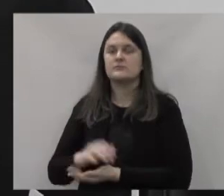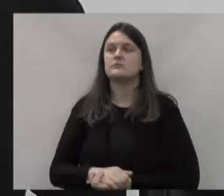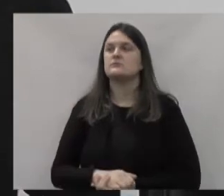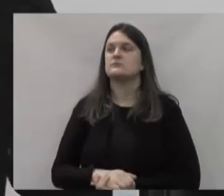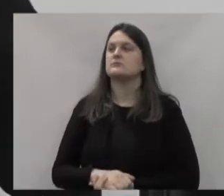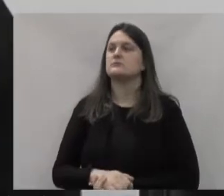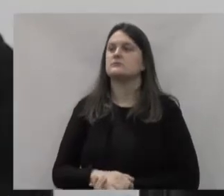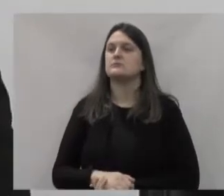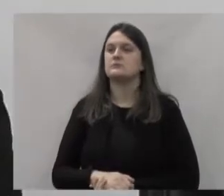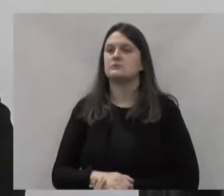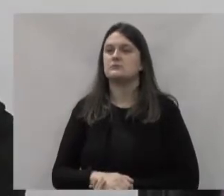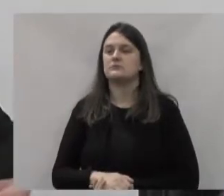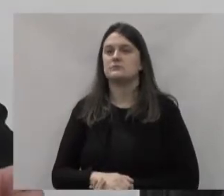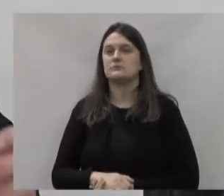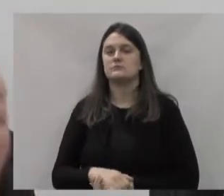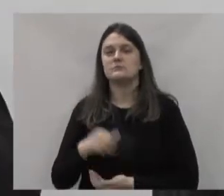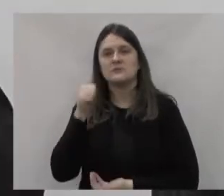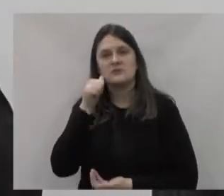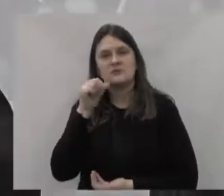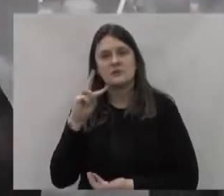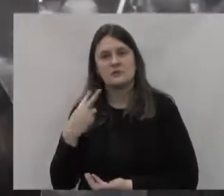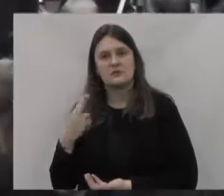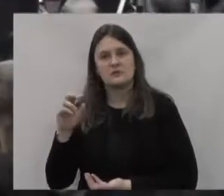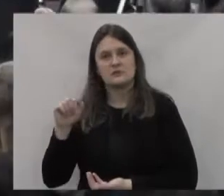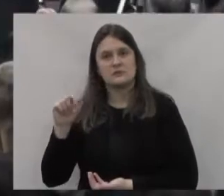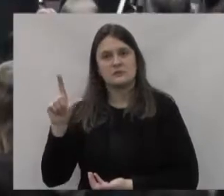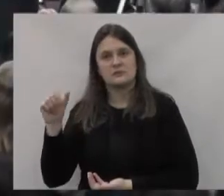tribuna, em aberto. A vereadora Alandra, com a palavra.